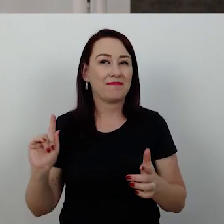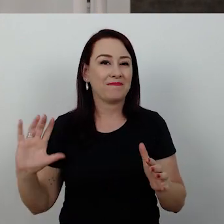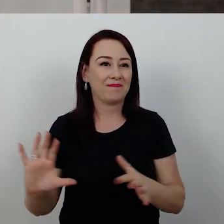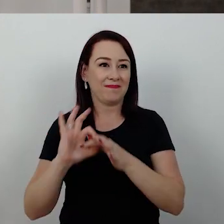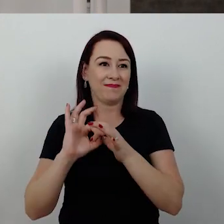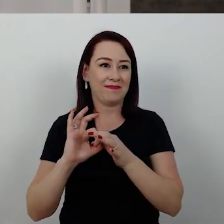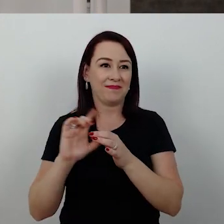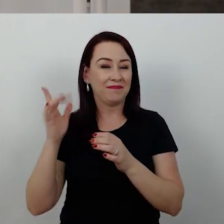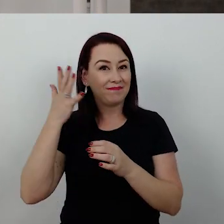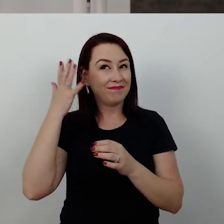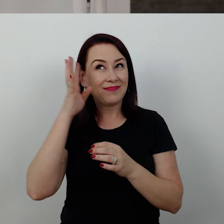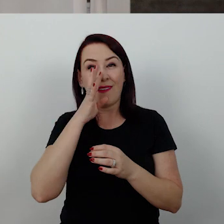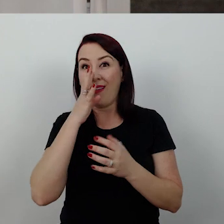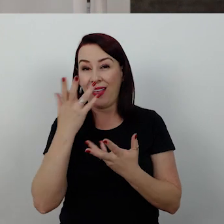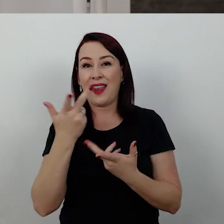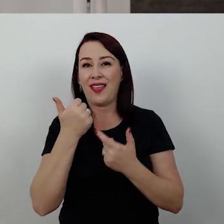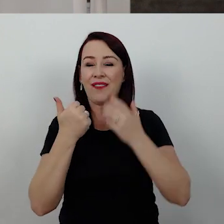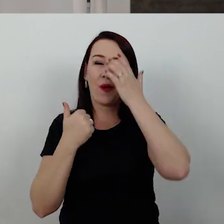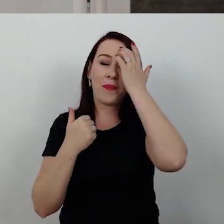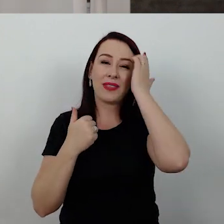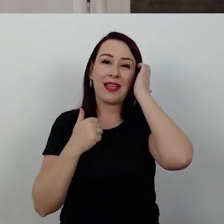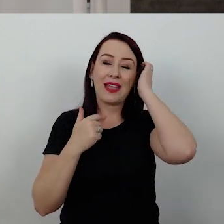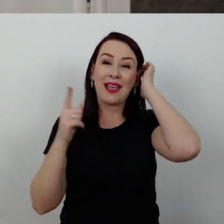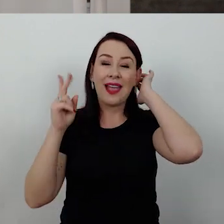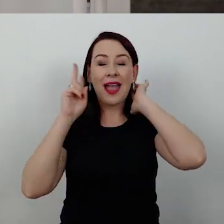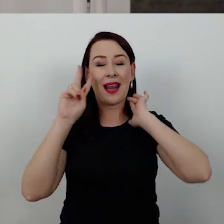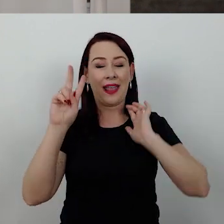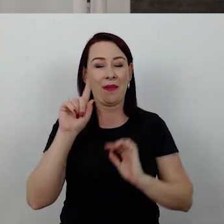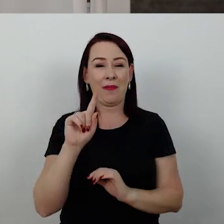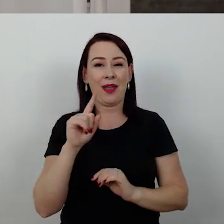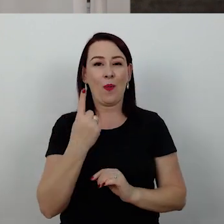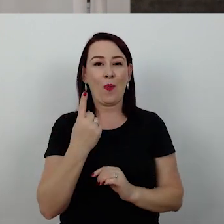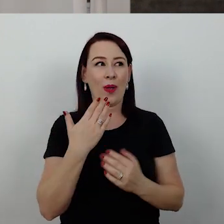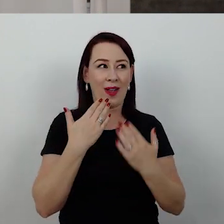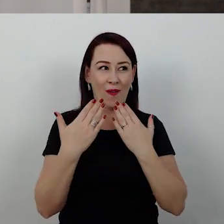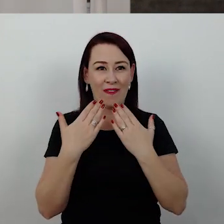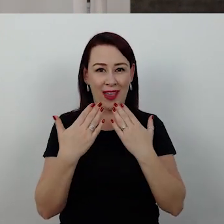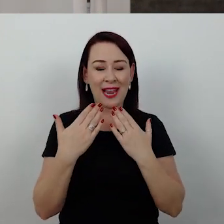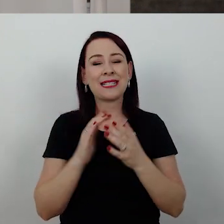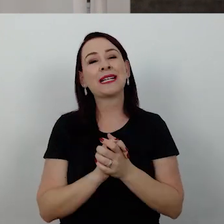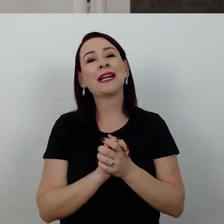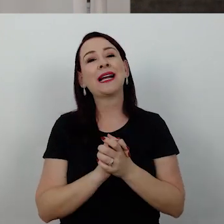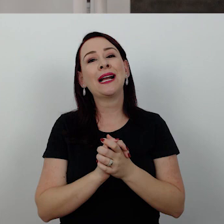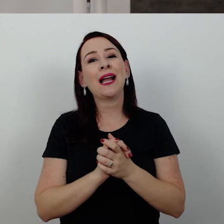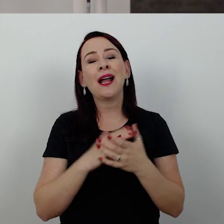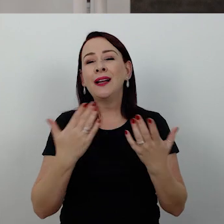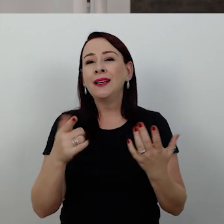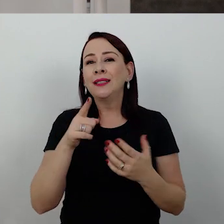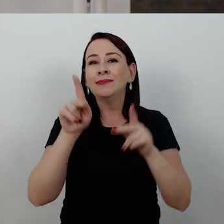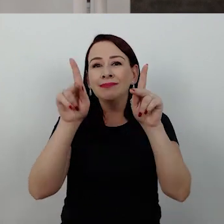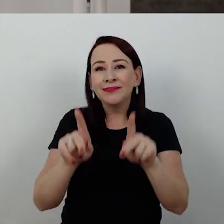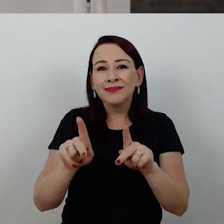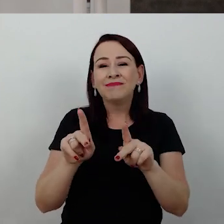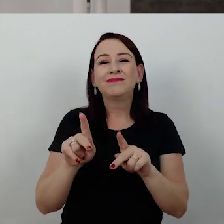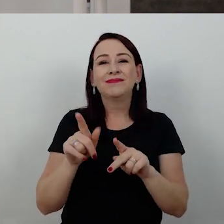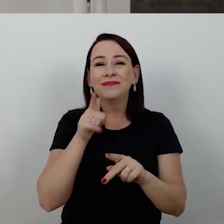que eu achei, né, incrível para a gente ir encerrando aqui, mas aí eu lembro de umas conversas de eventos que eu tenho ido e tal, e aí as